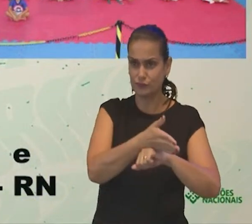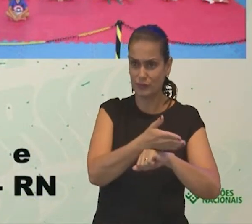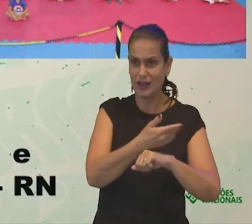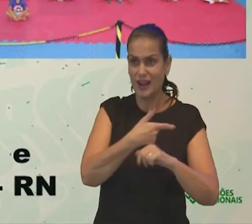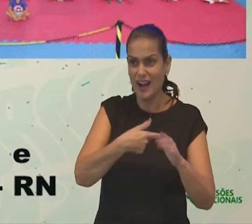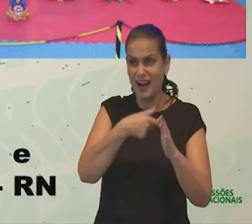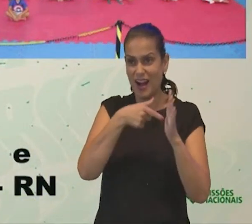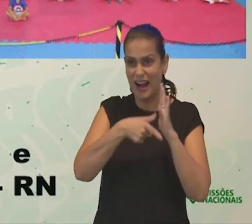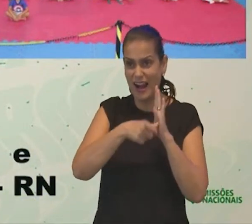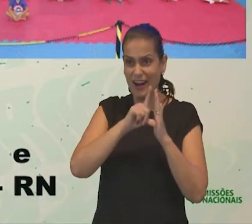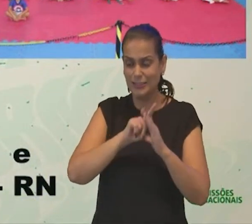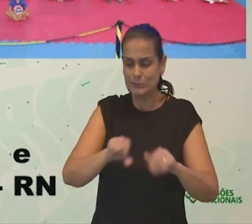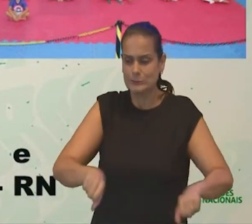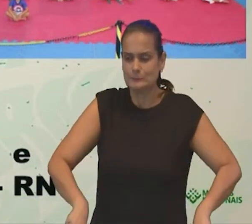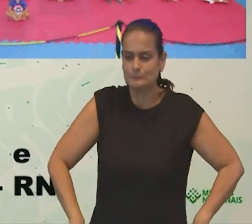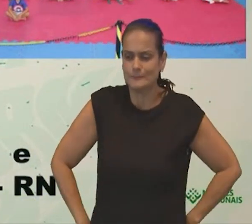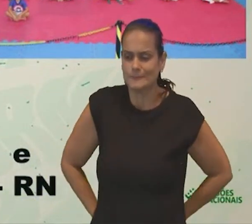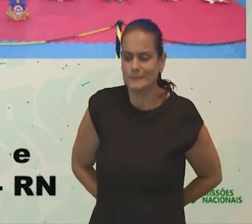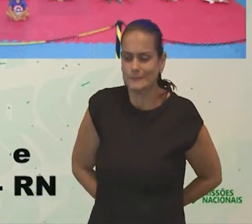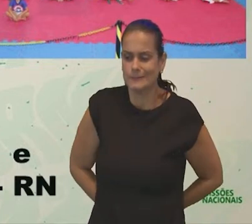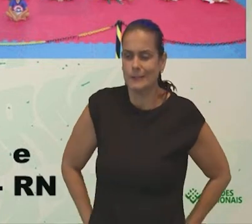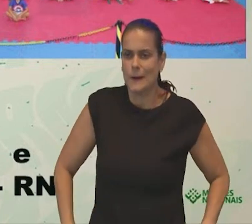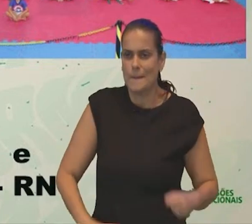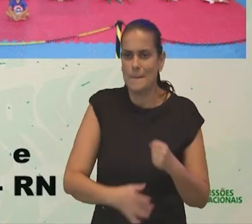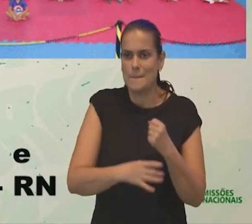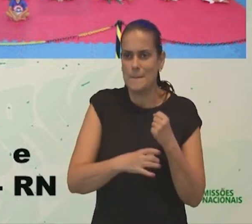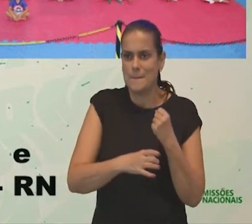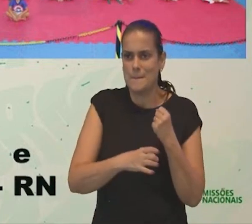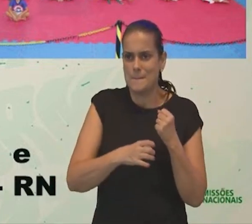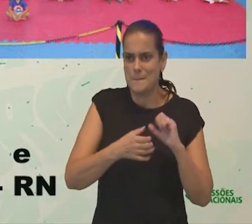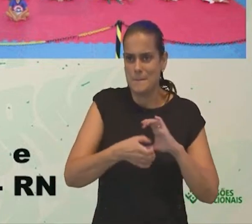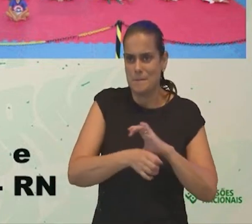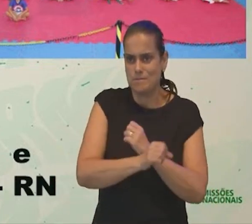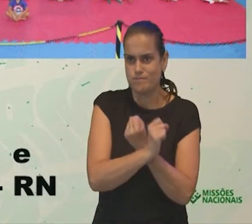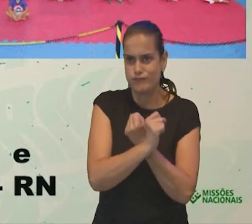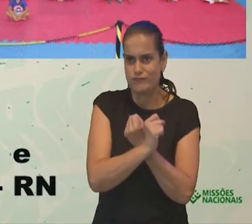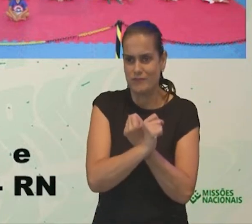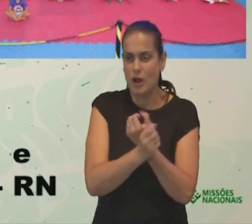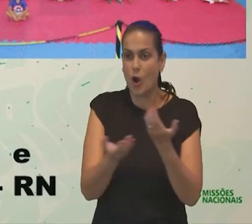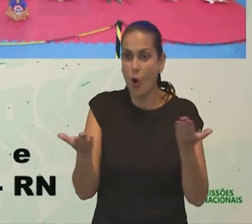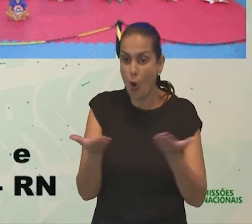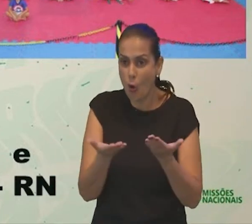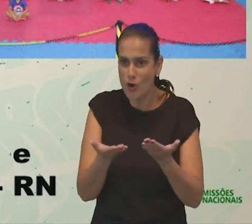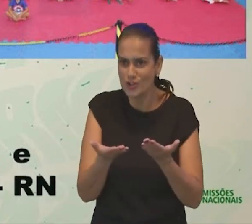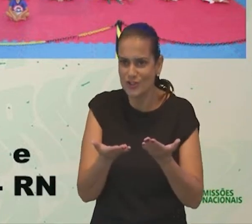algemado, com a mão para trás. Hoje ele dá aula.